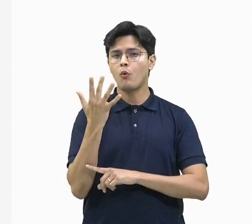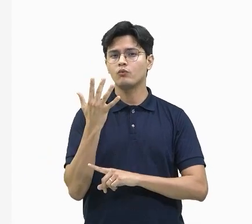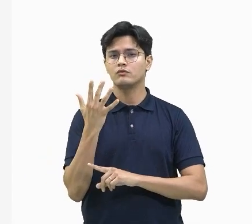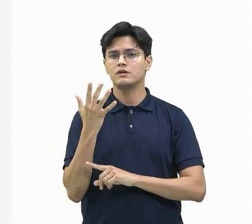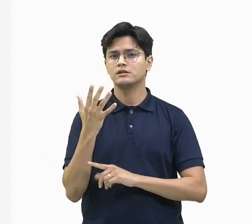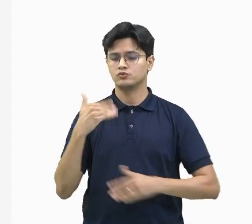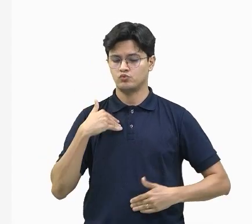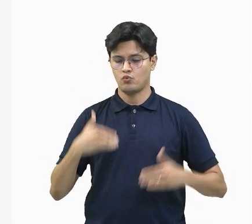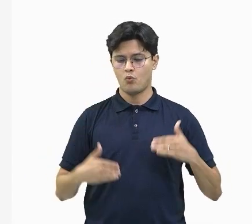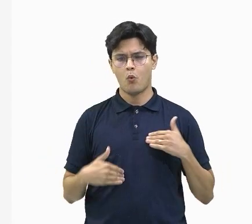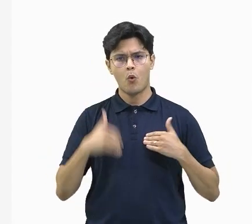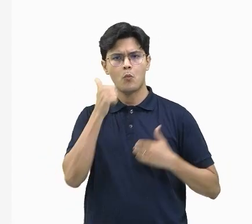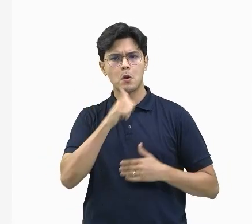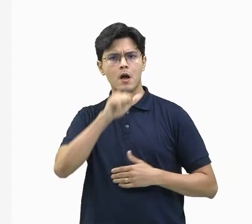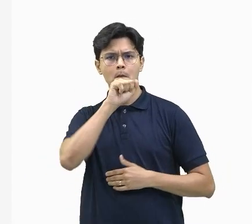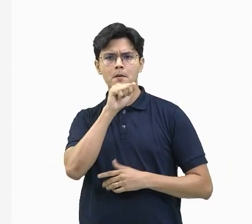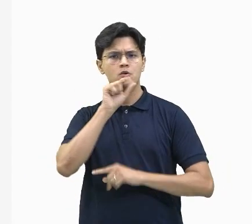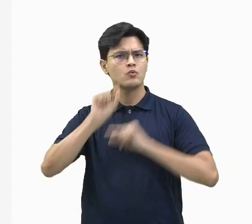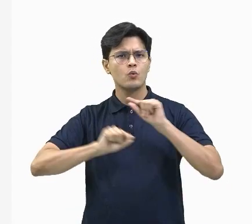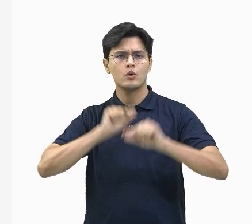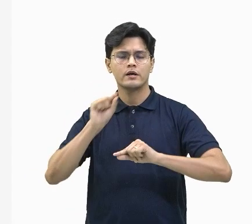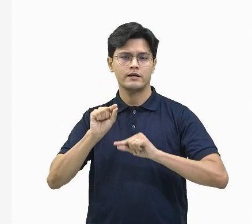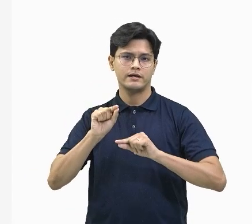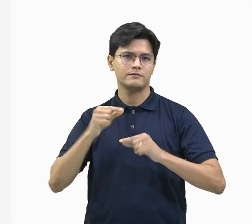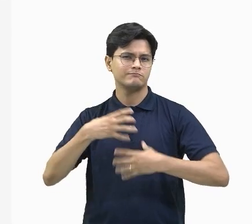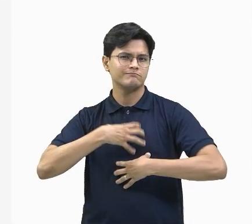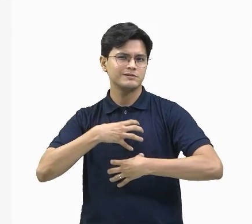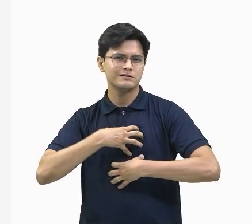dessa mãe em gestação. Ela vai sentir